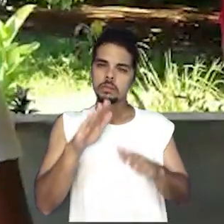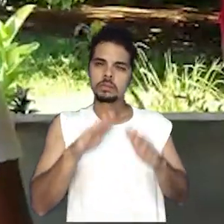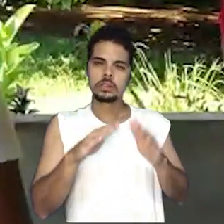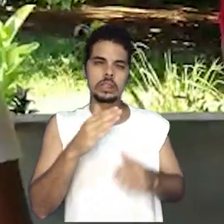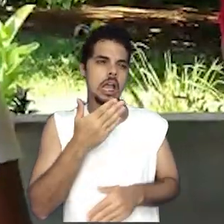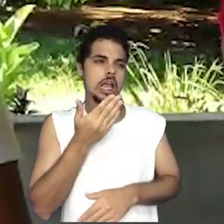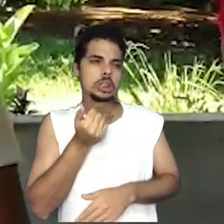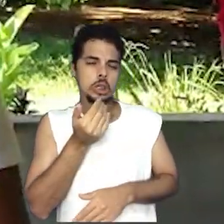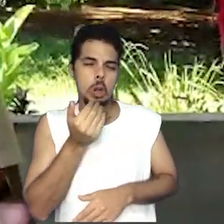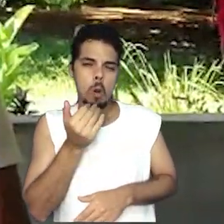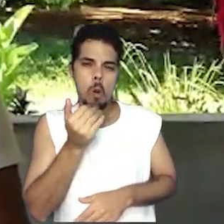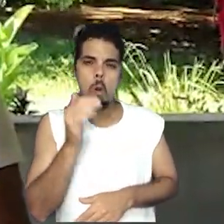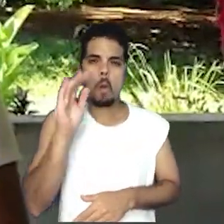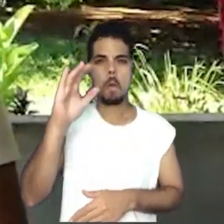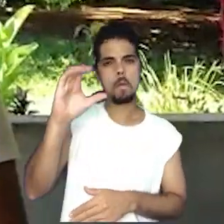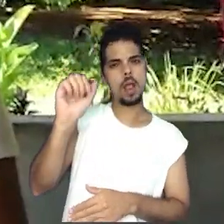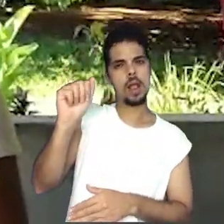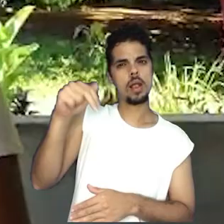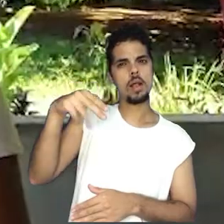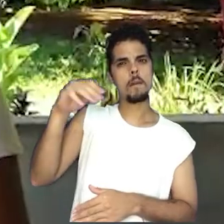na minha comunidade,